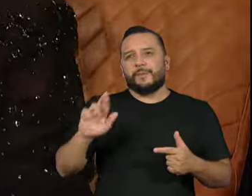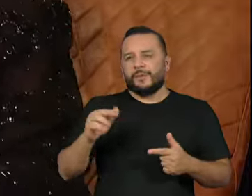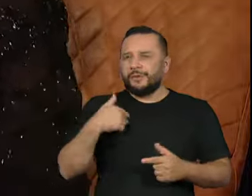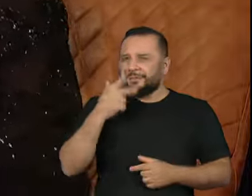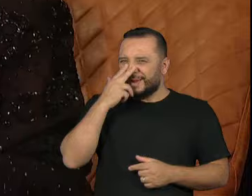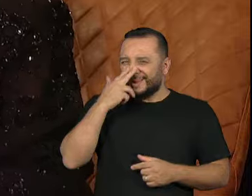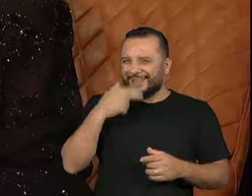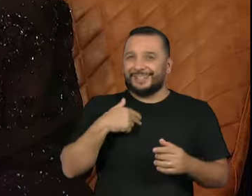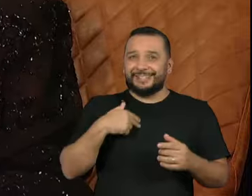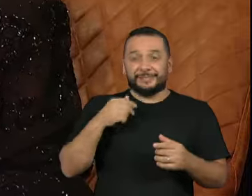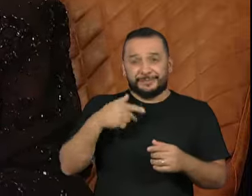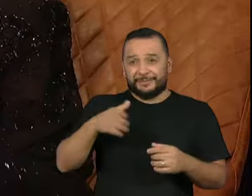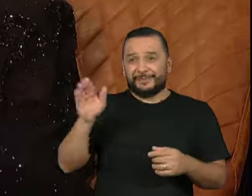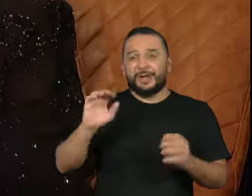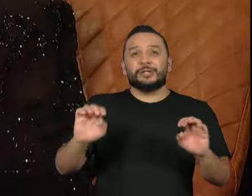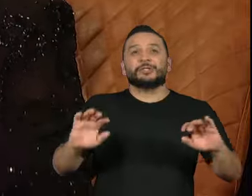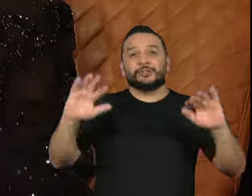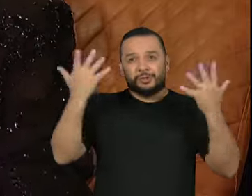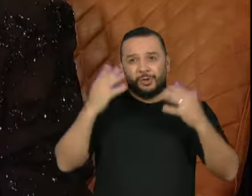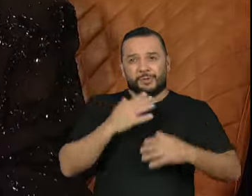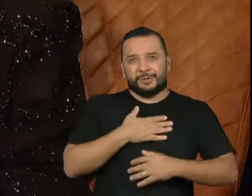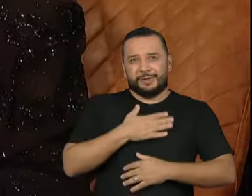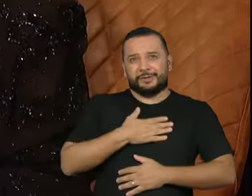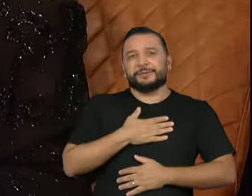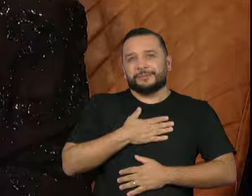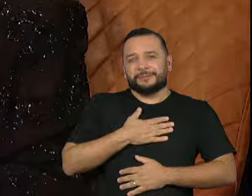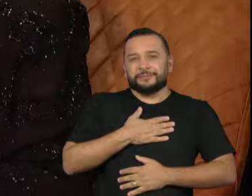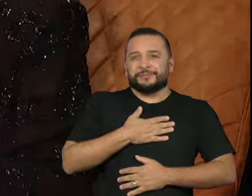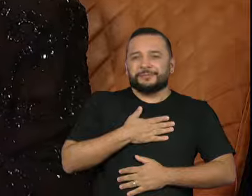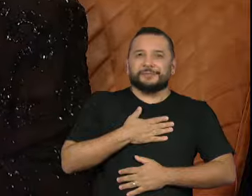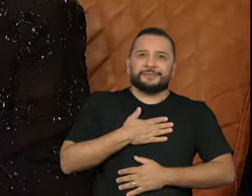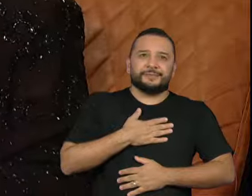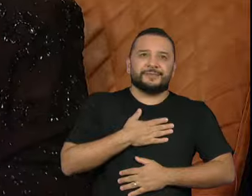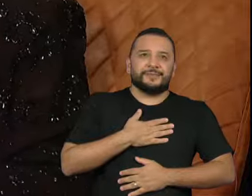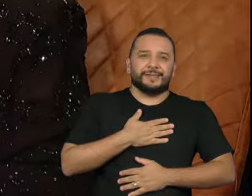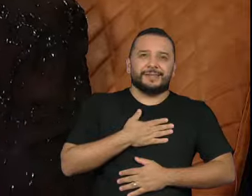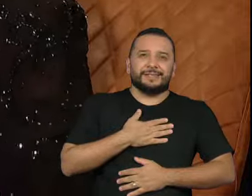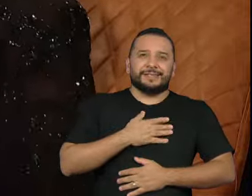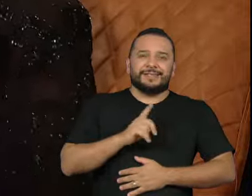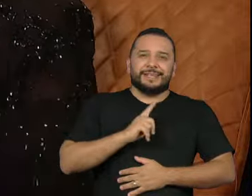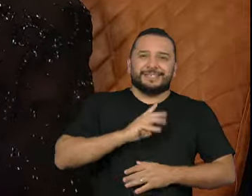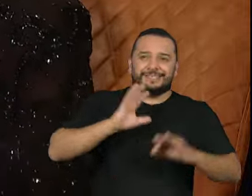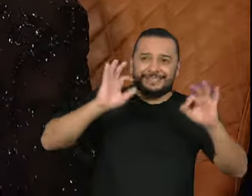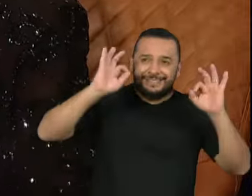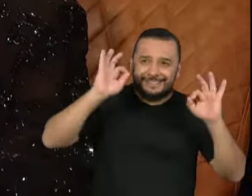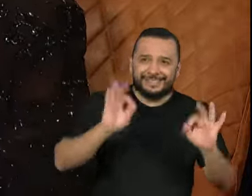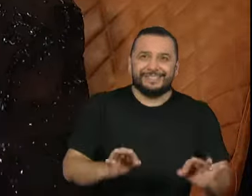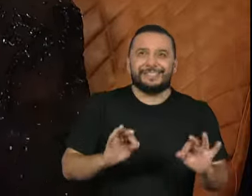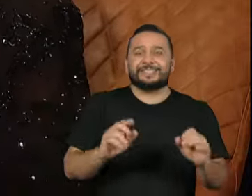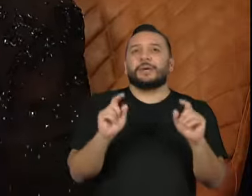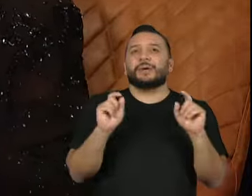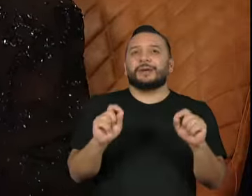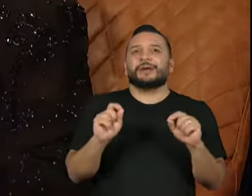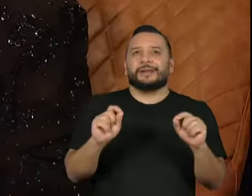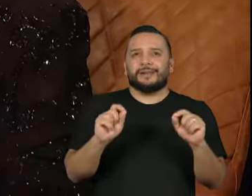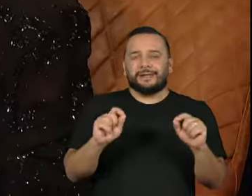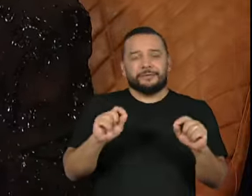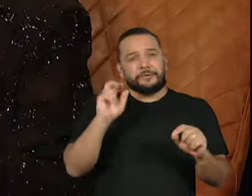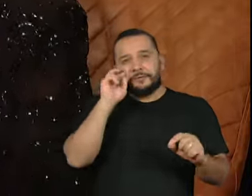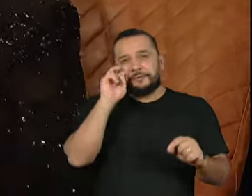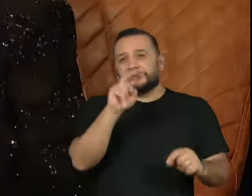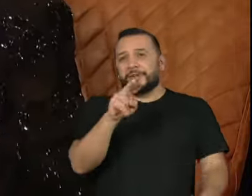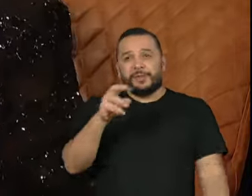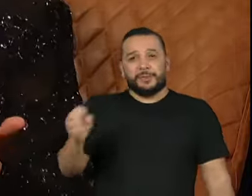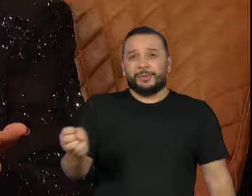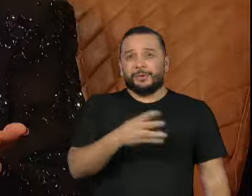aplausos, quem vai no meu show, nos shows que eu faço, eles têm certeza que eles vão ver uma coisa assim inacreditável.